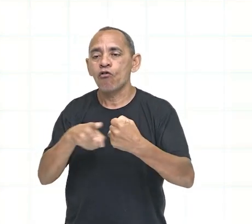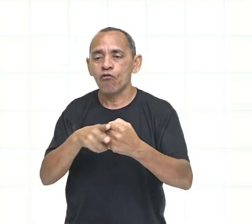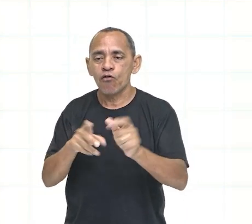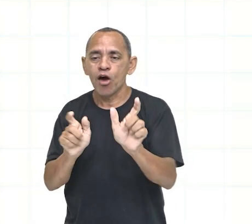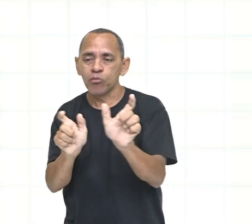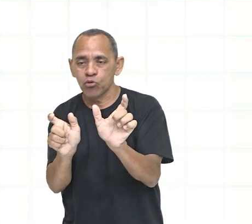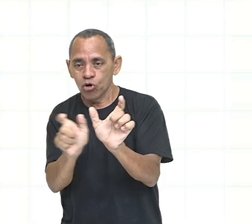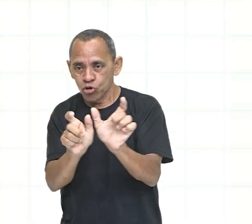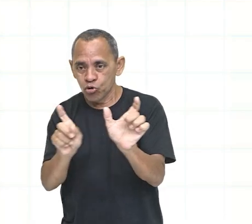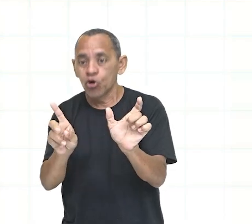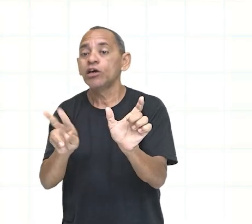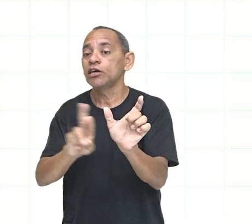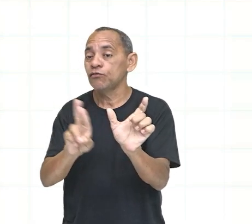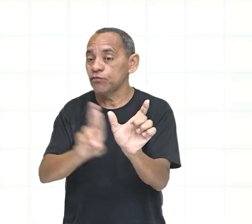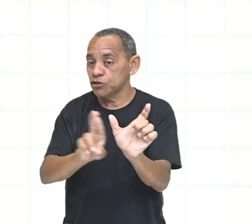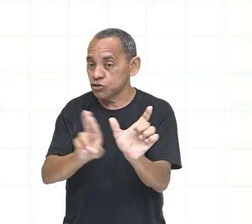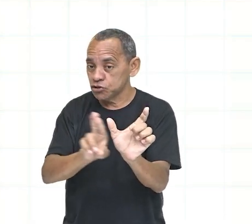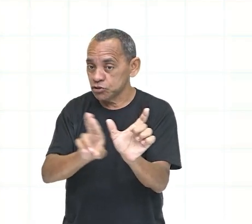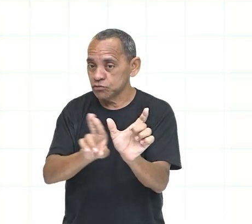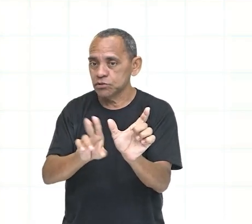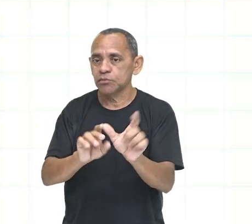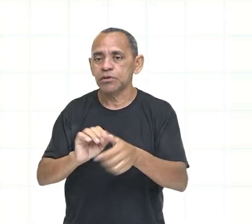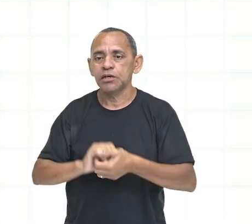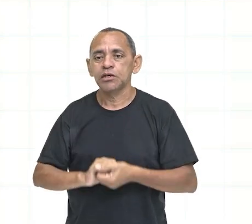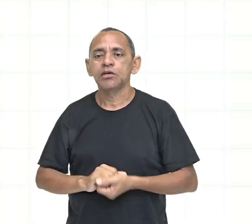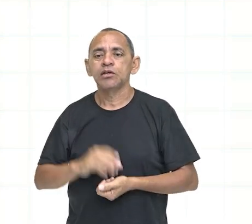aqui. Outro exemplo.